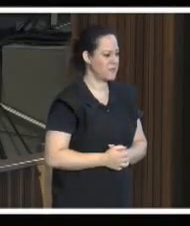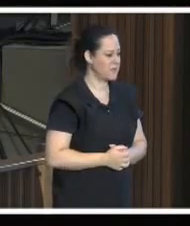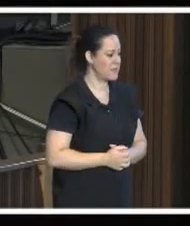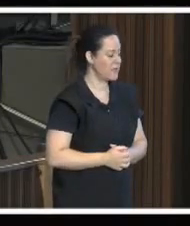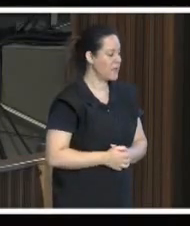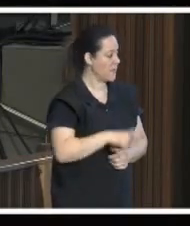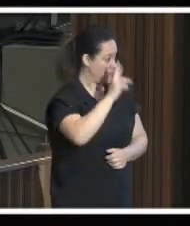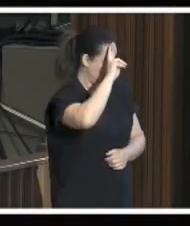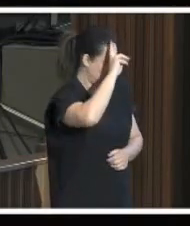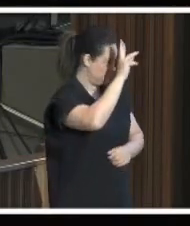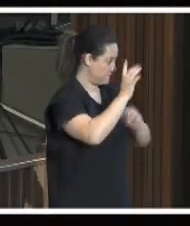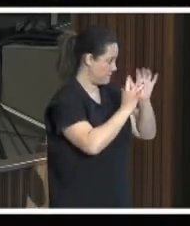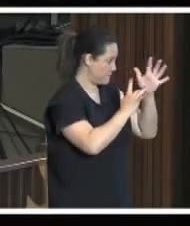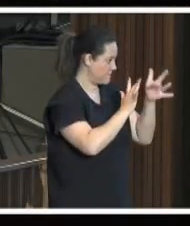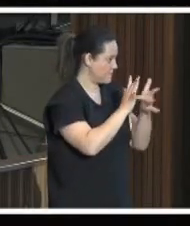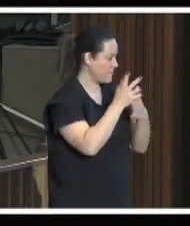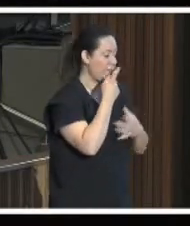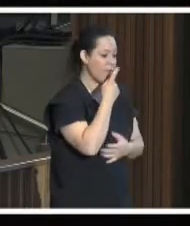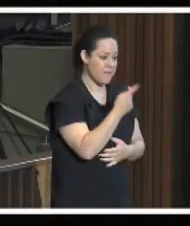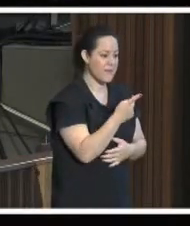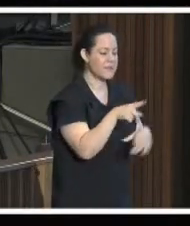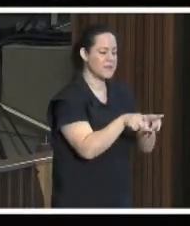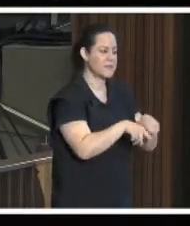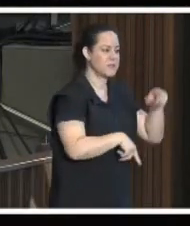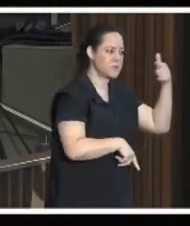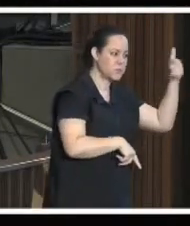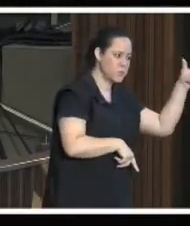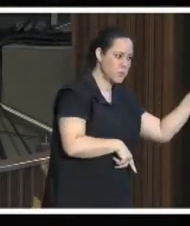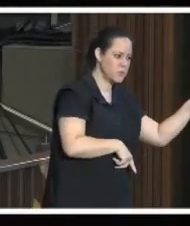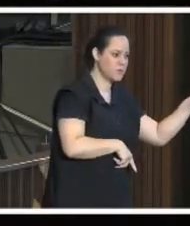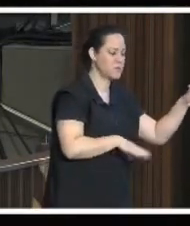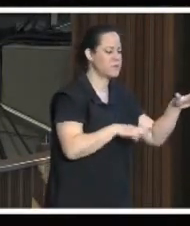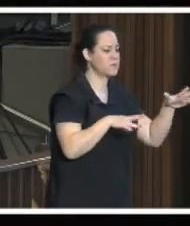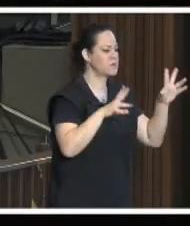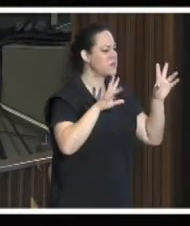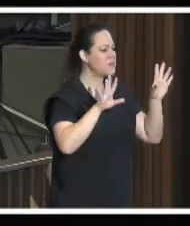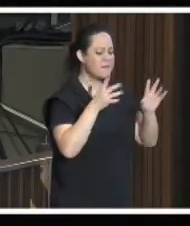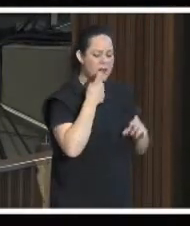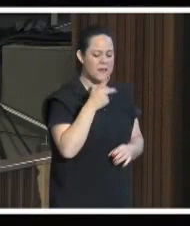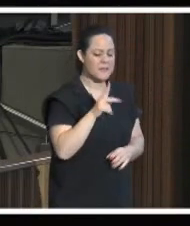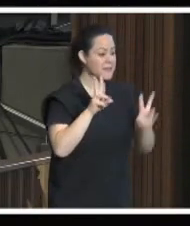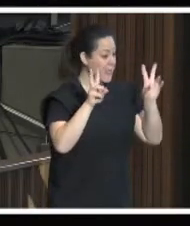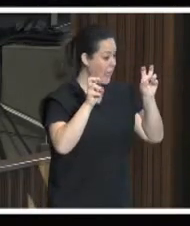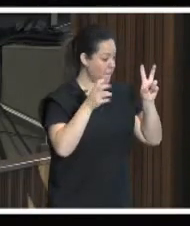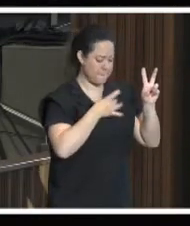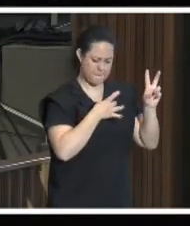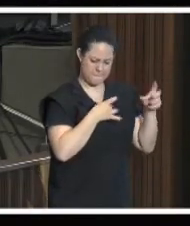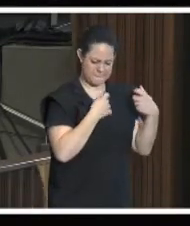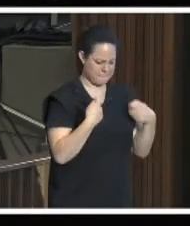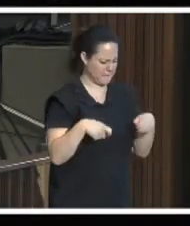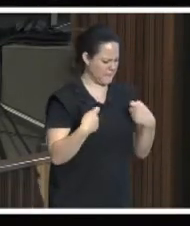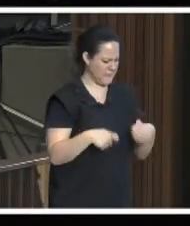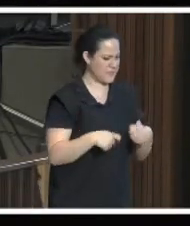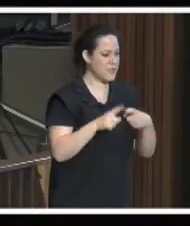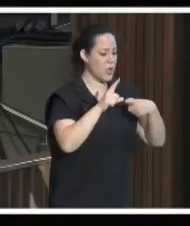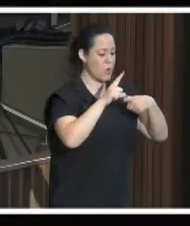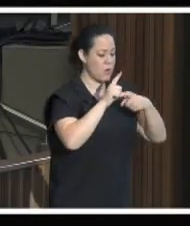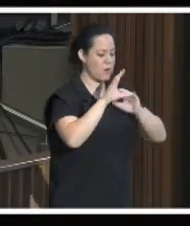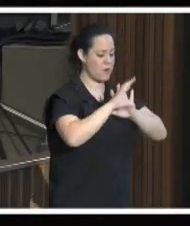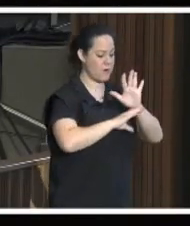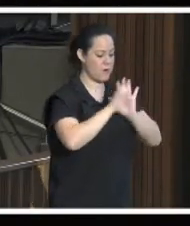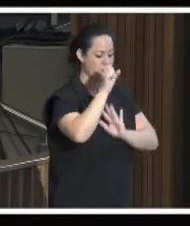aí o Senhor Jesus vai dizer, numa outra vez que aparece não temas, no Evangelho de Lucas, em Lucas